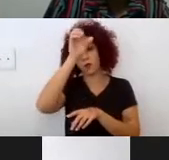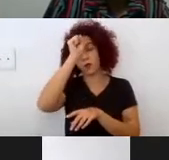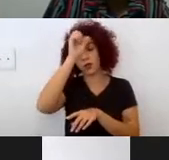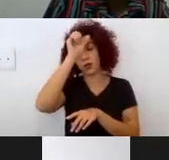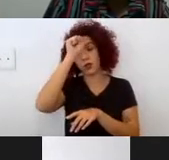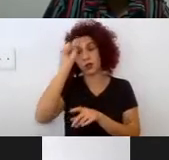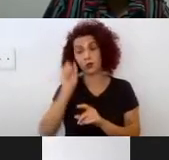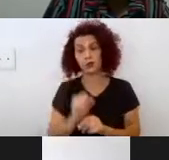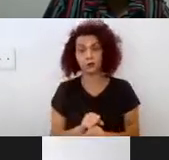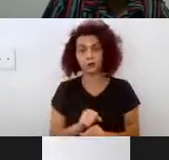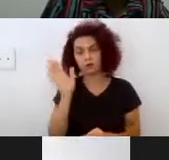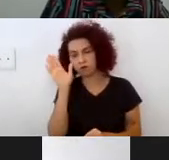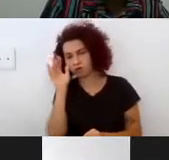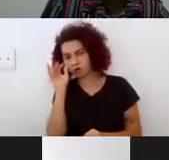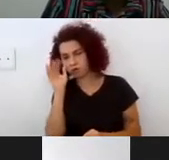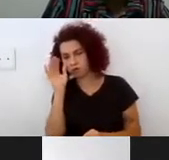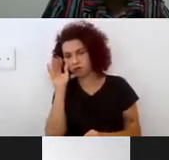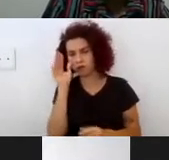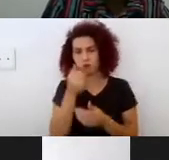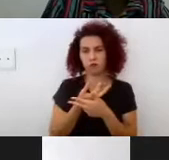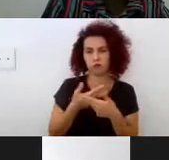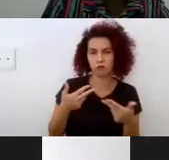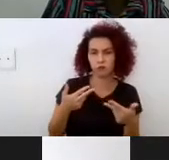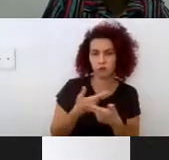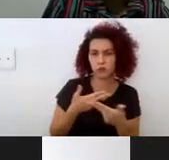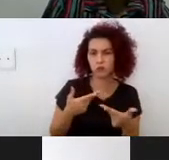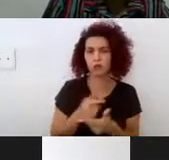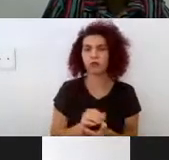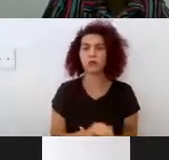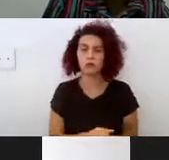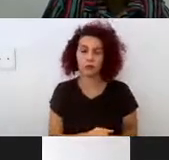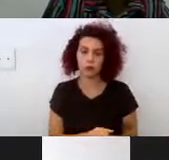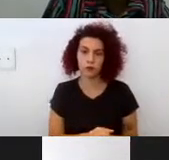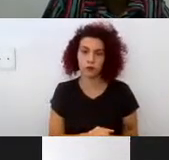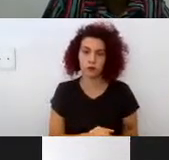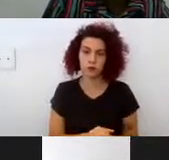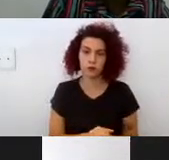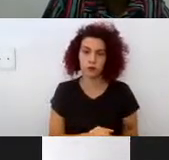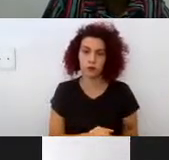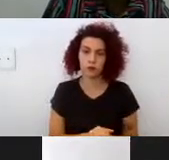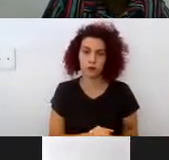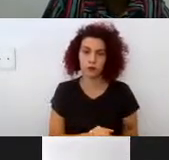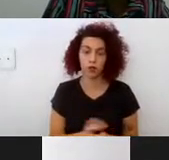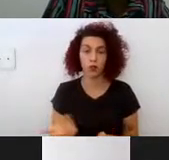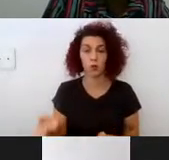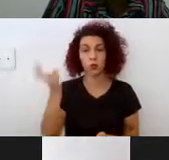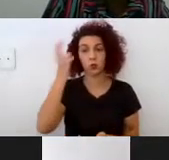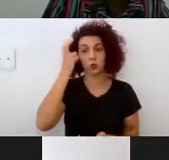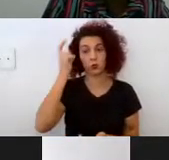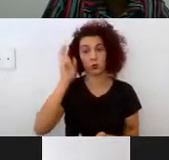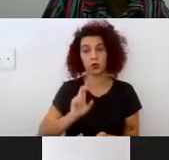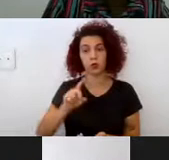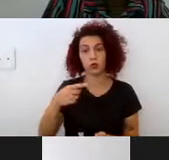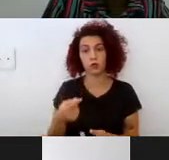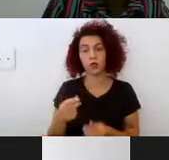observando fazendo um estudos ele aprendeu várias coisas da cultura e depois